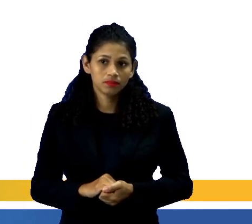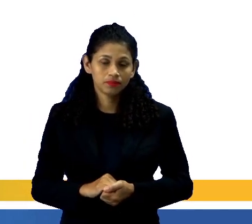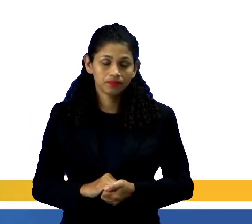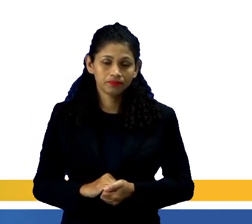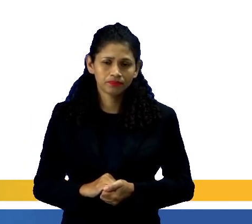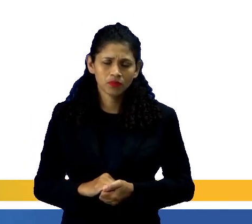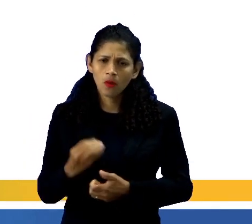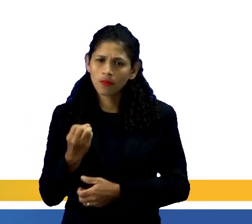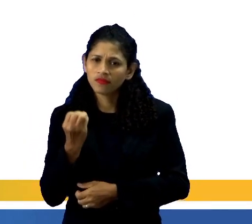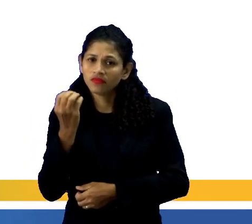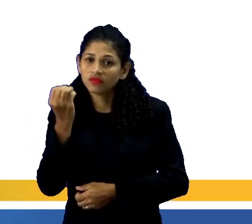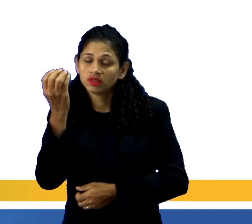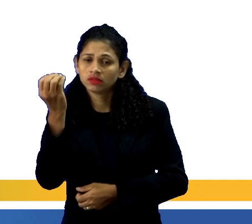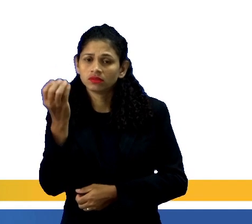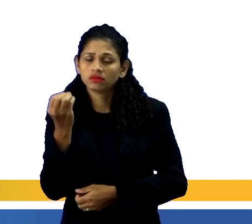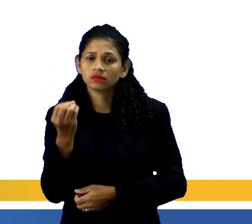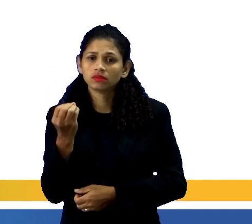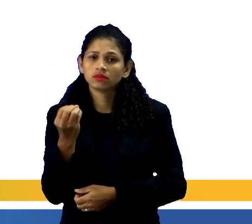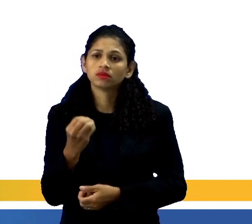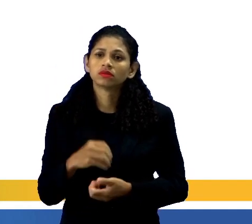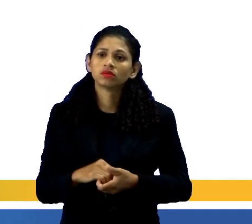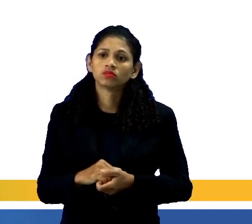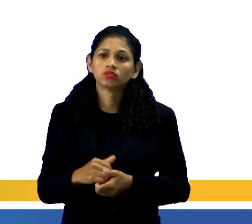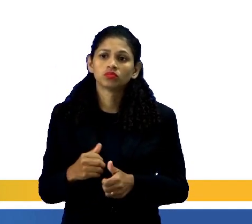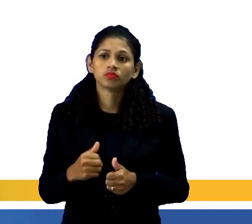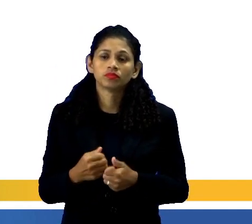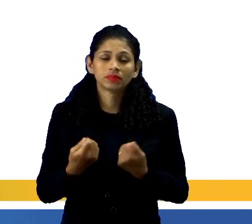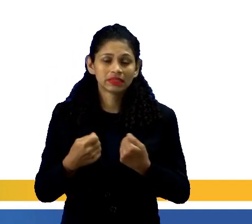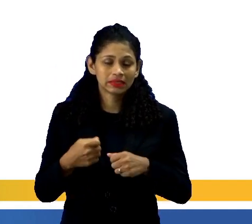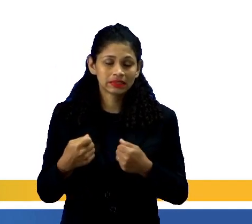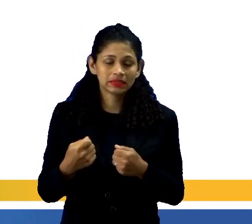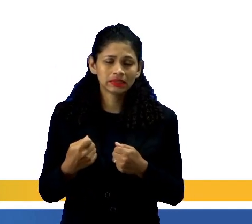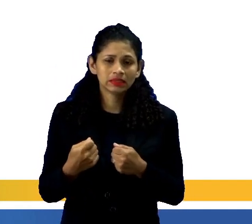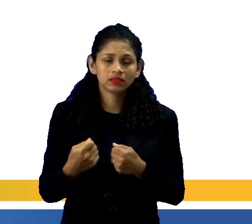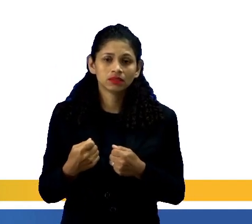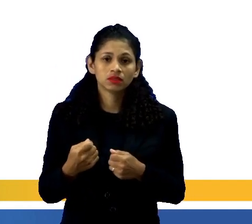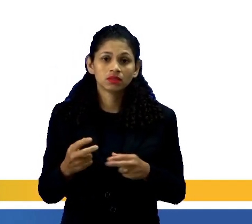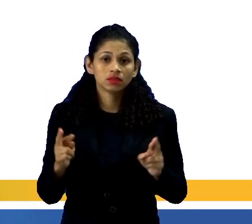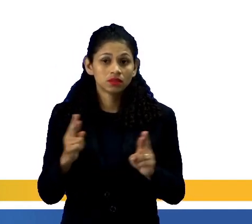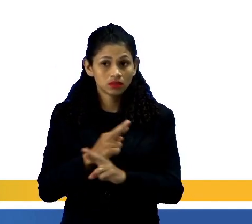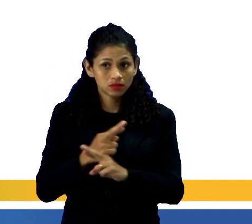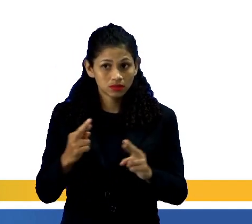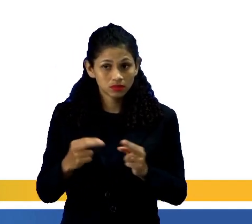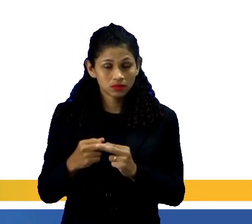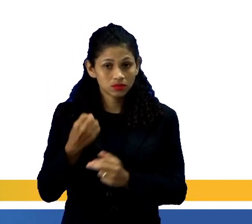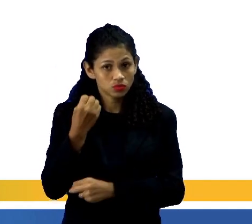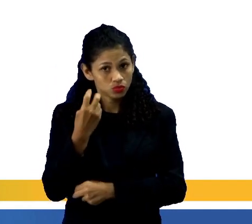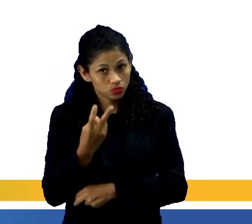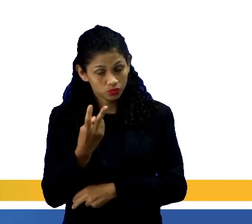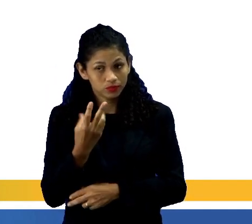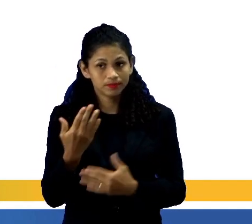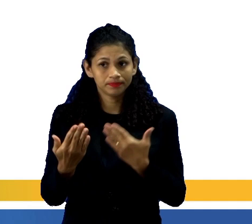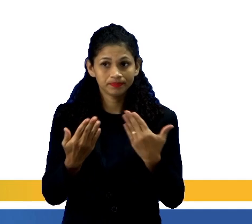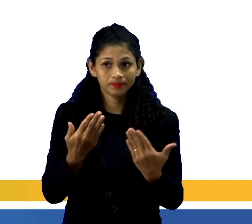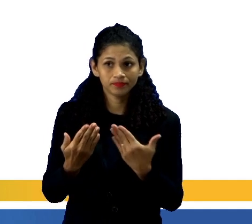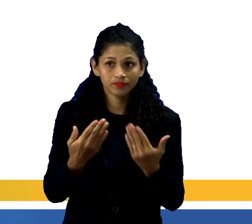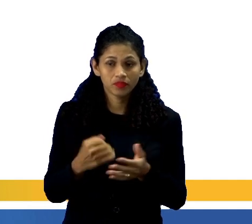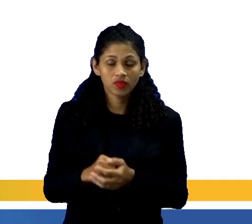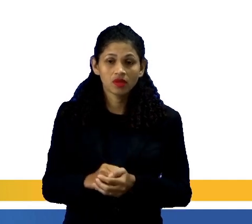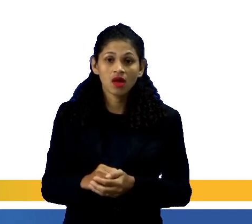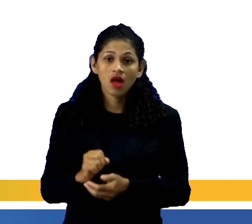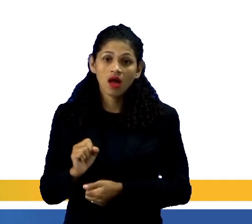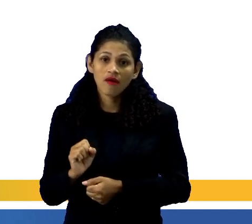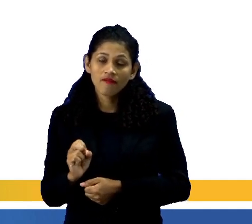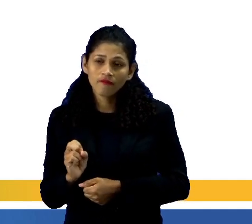Para fazer uma viagem, levamos em consideração duas grandezas: velocidade do meio de transporte e tempo